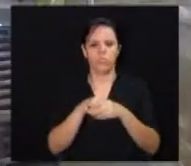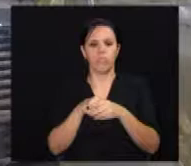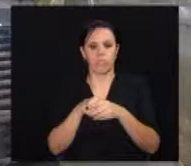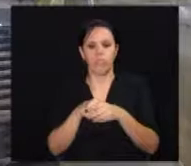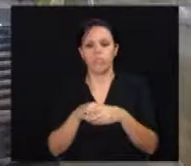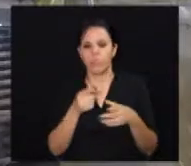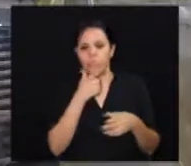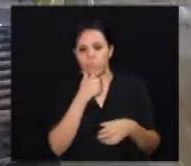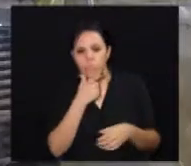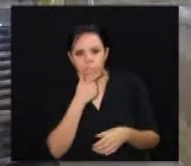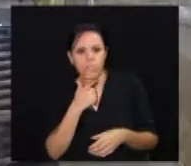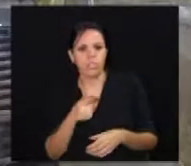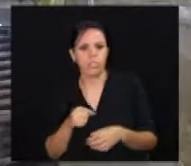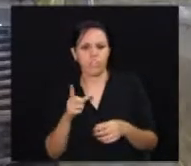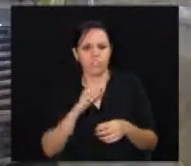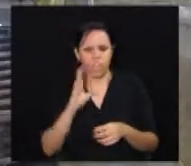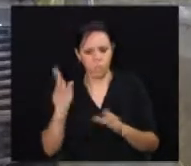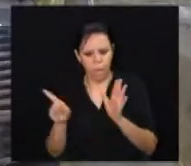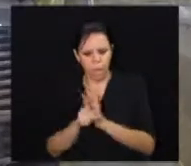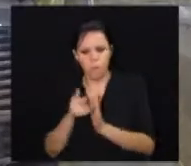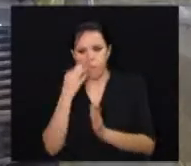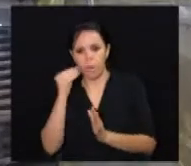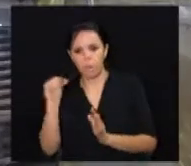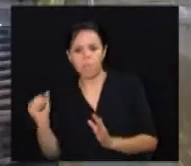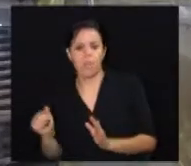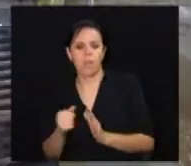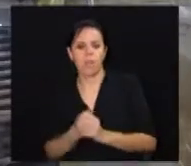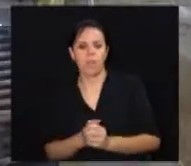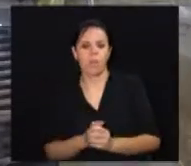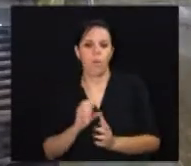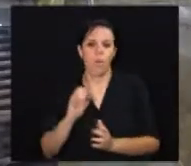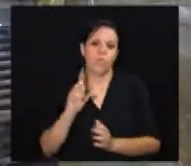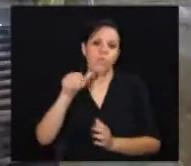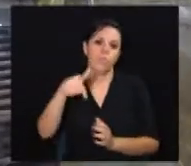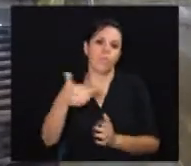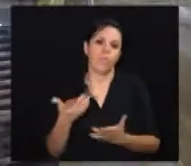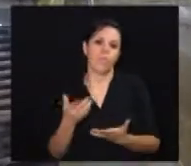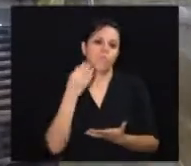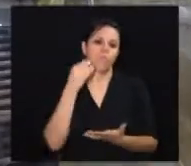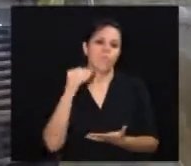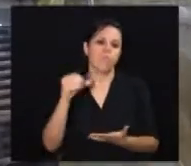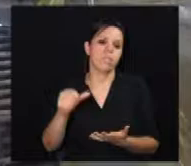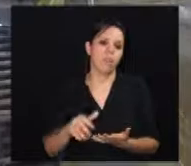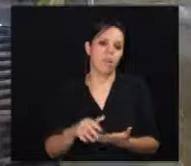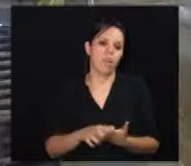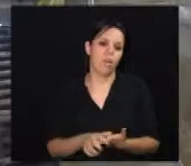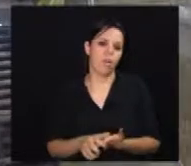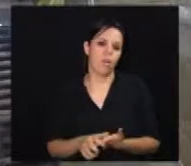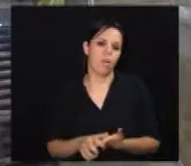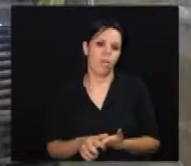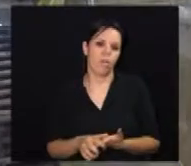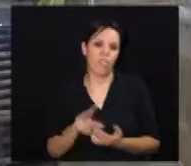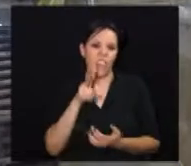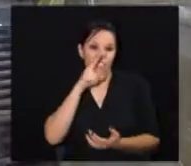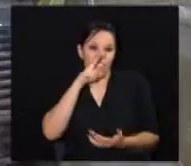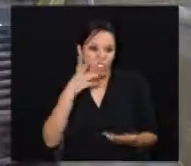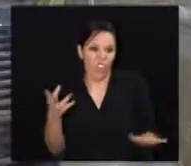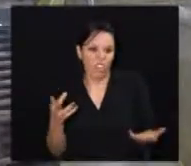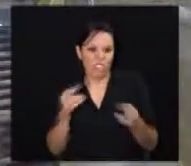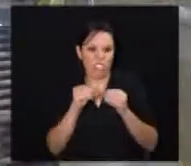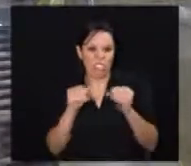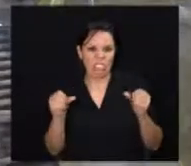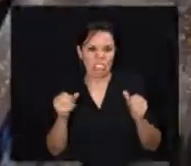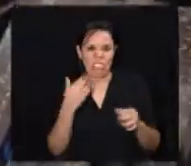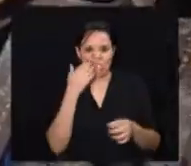Entendi. Então, se você adiciona ele antes, ou depois de ter colocado o sal, pode ser que ele acentue demais e deixe salgado, né? Entendi.